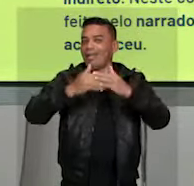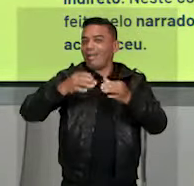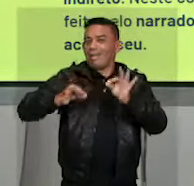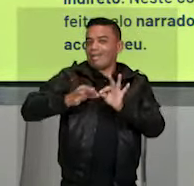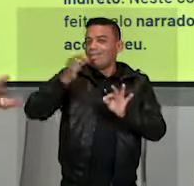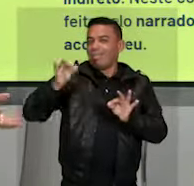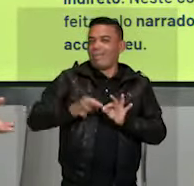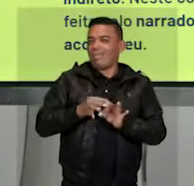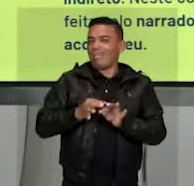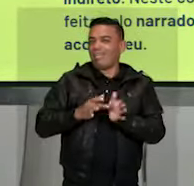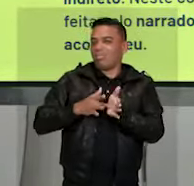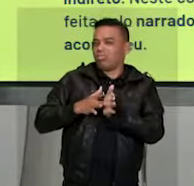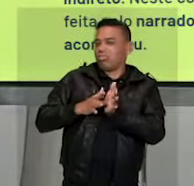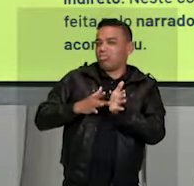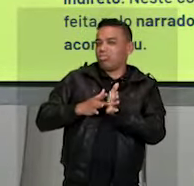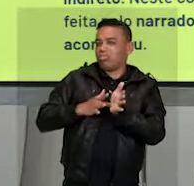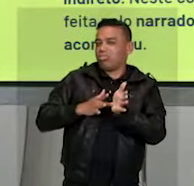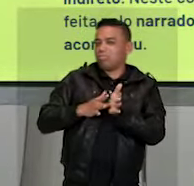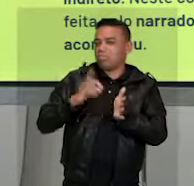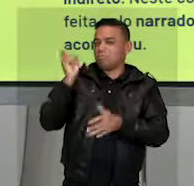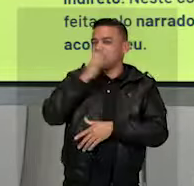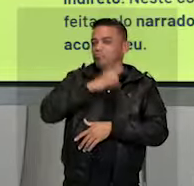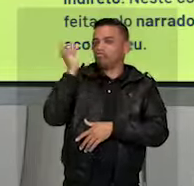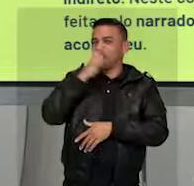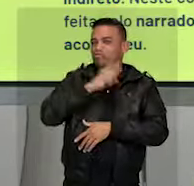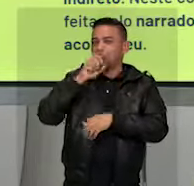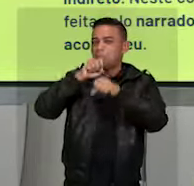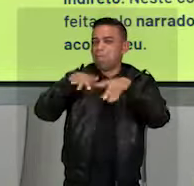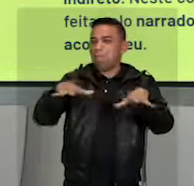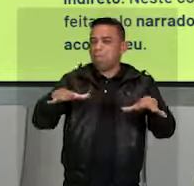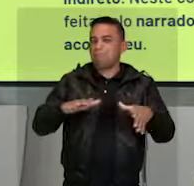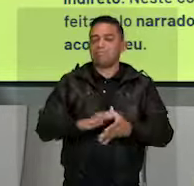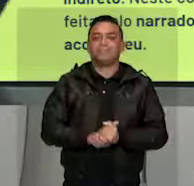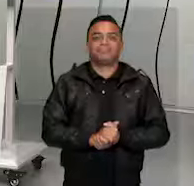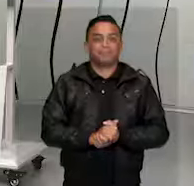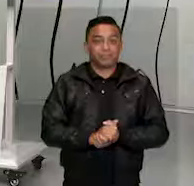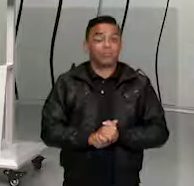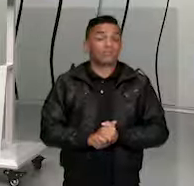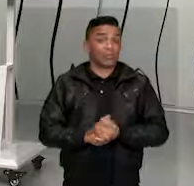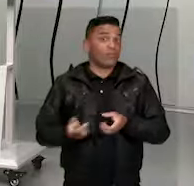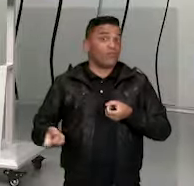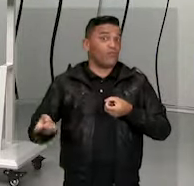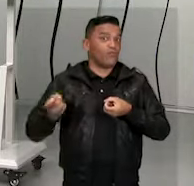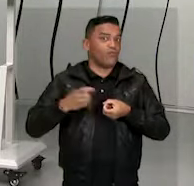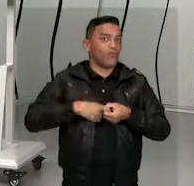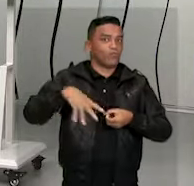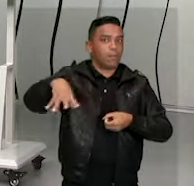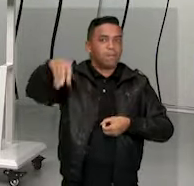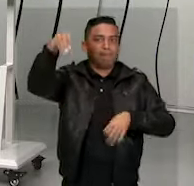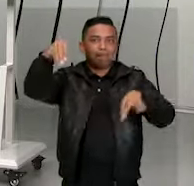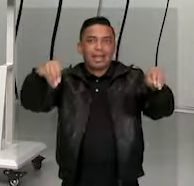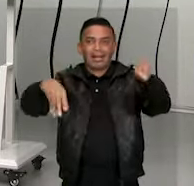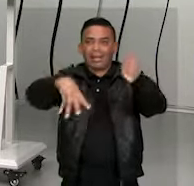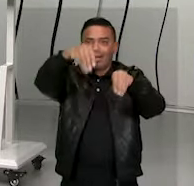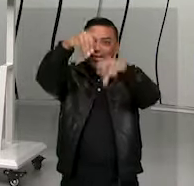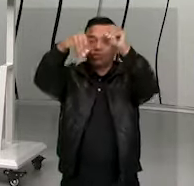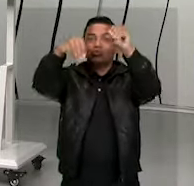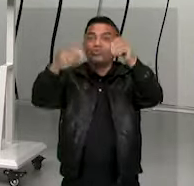a aldeia, ou então você pode contar também como ele voltou para o palácio, que não tem esse final, não